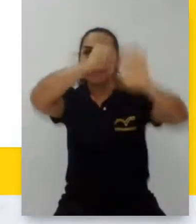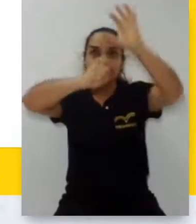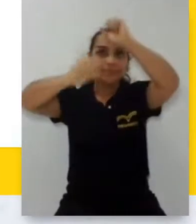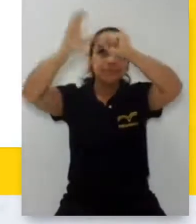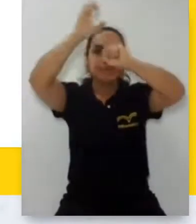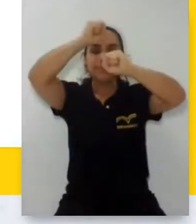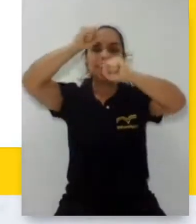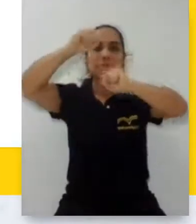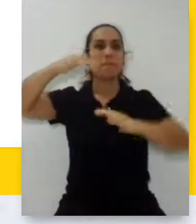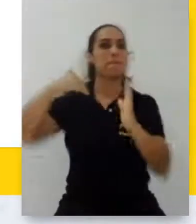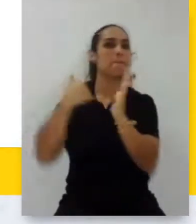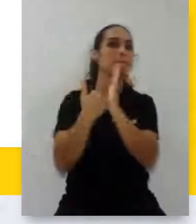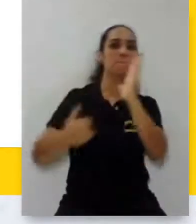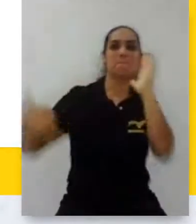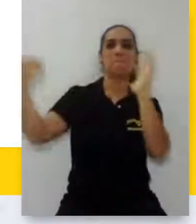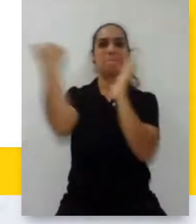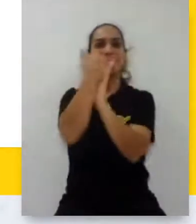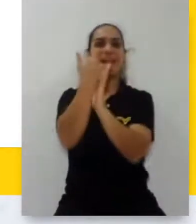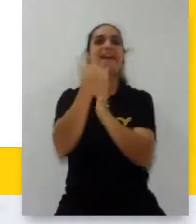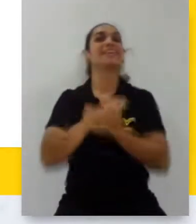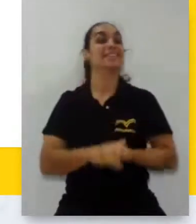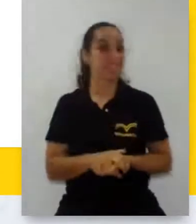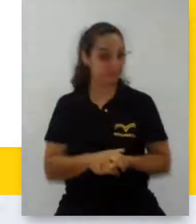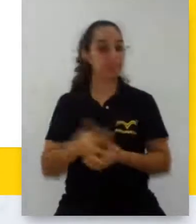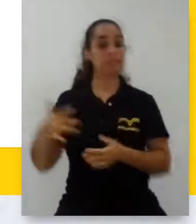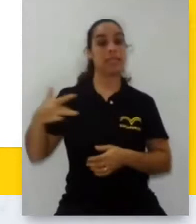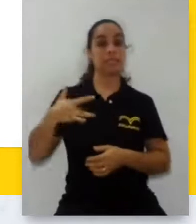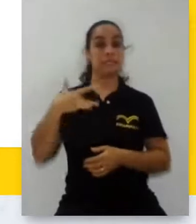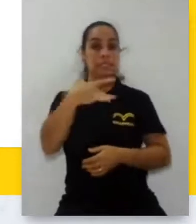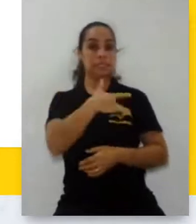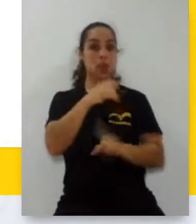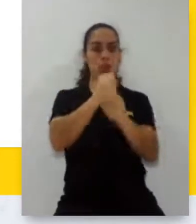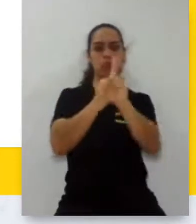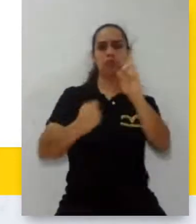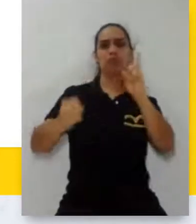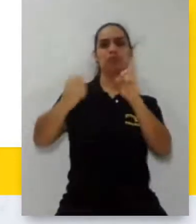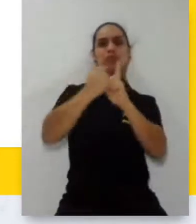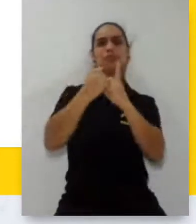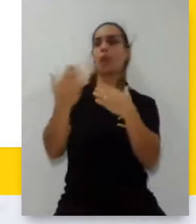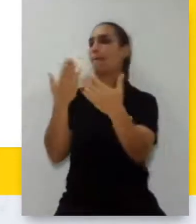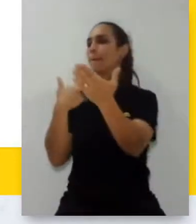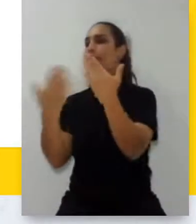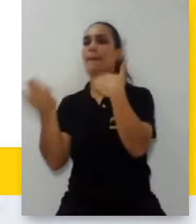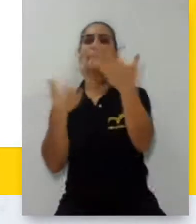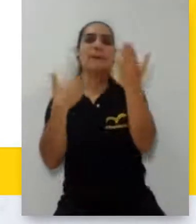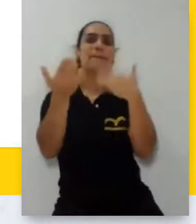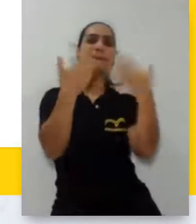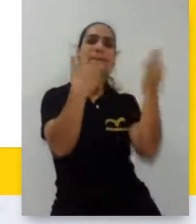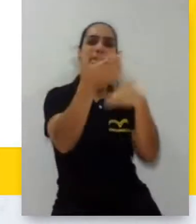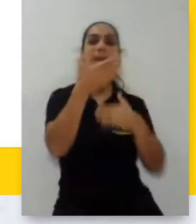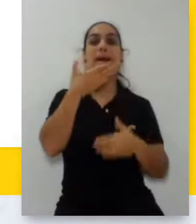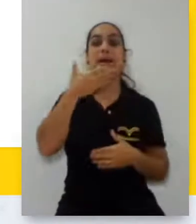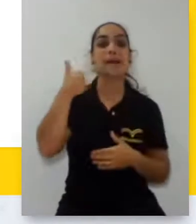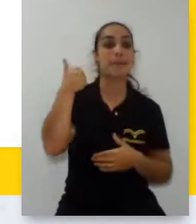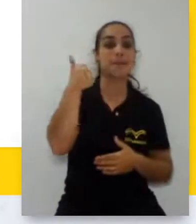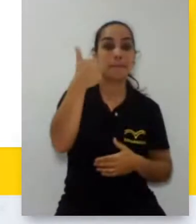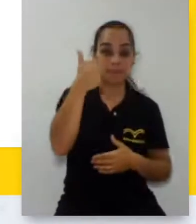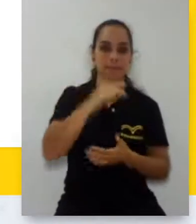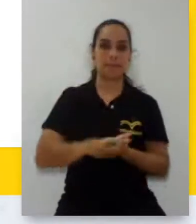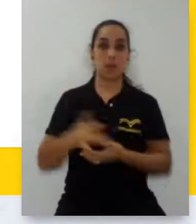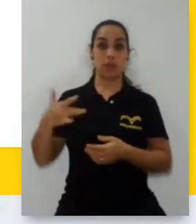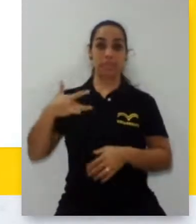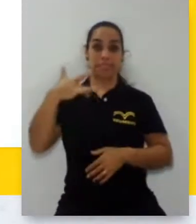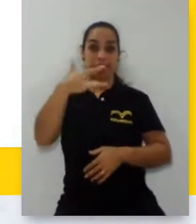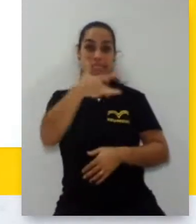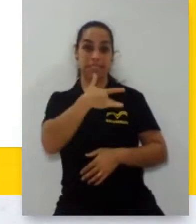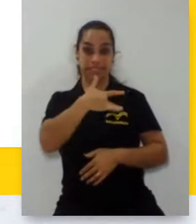temos melhora da saúde social e emocional, você consegue interagir melhor com as pessoas. Saúde mental, tem uma proteína, se vocês quiserem